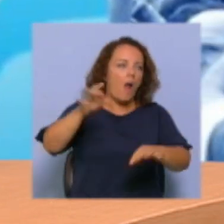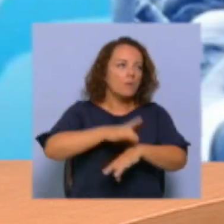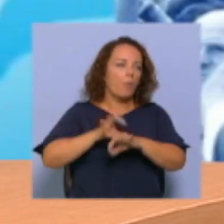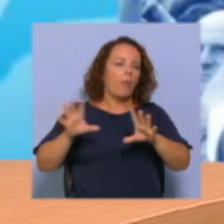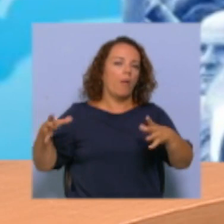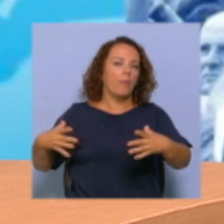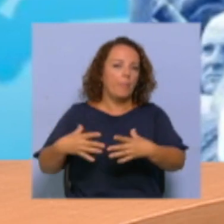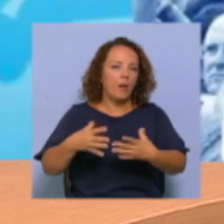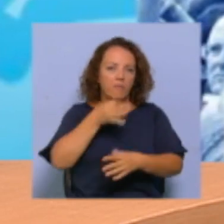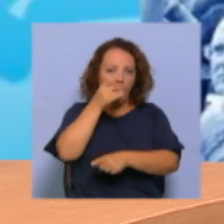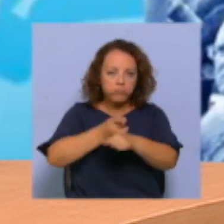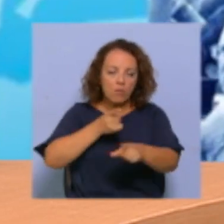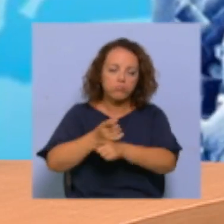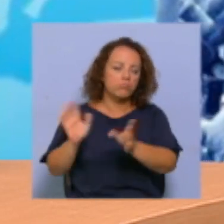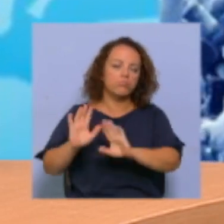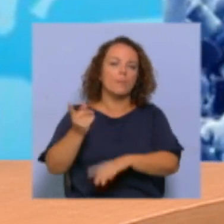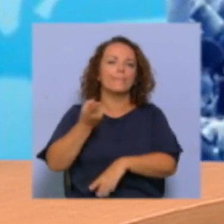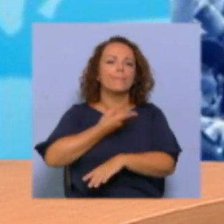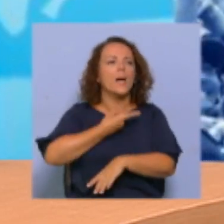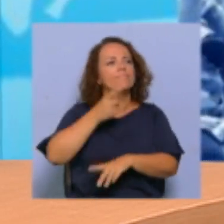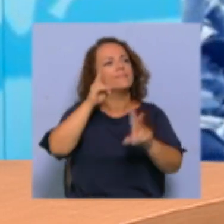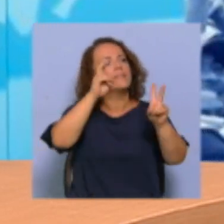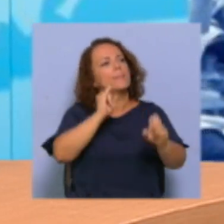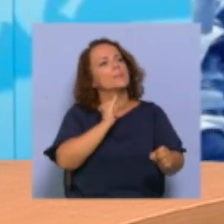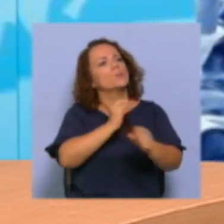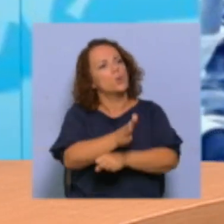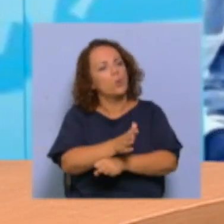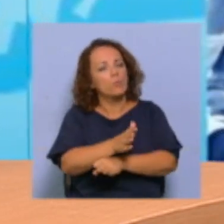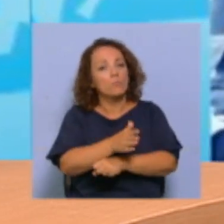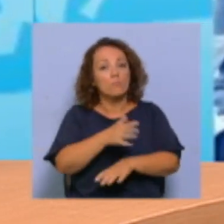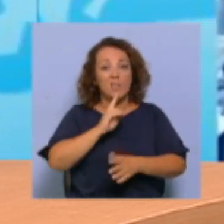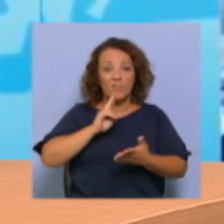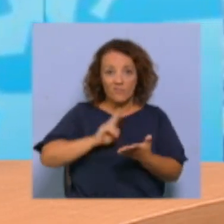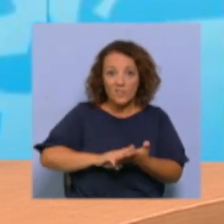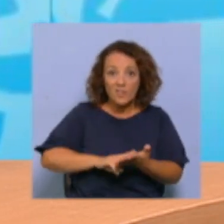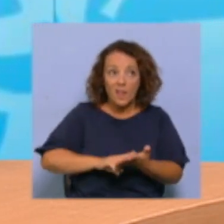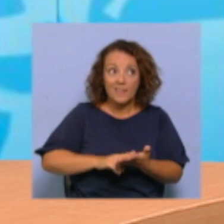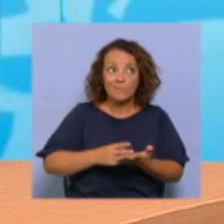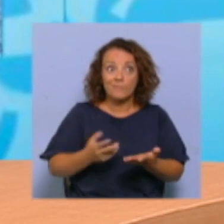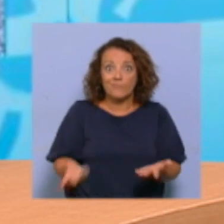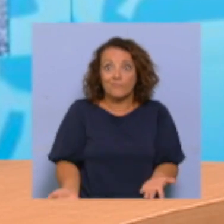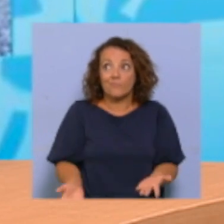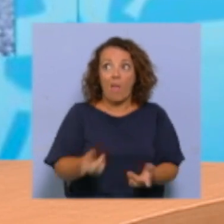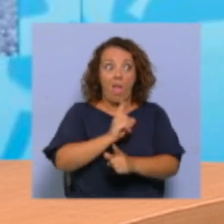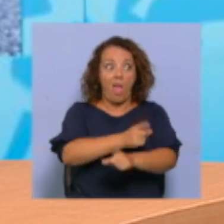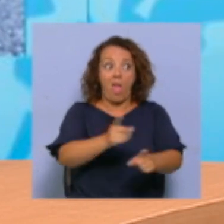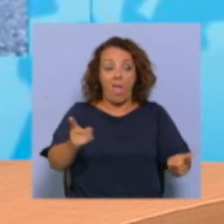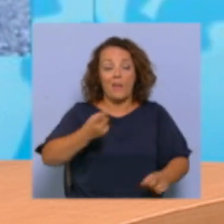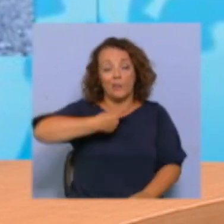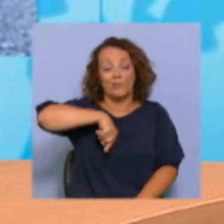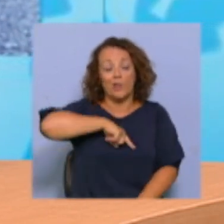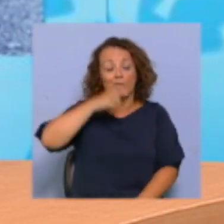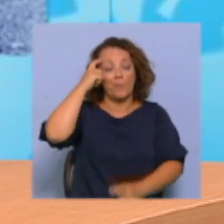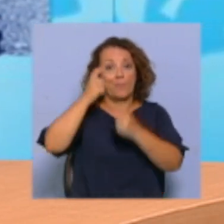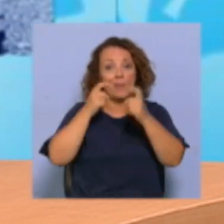devíamos apontar os nossos centros de atenção para outros lados. Mas a verdade impõe-se e, mais do que nunca, nós estamos a pensar sobre a